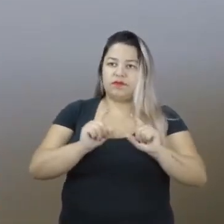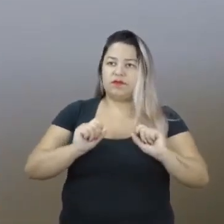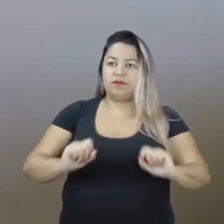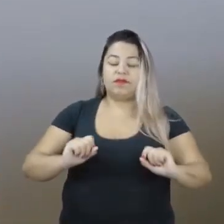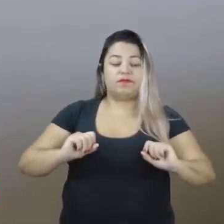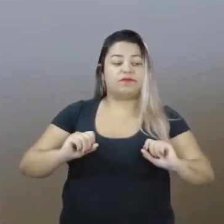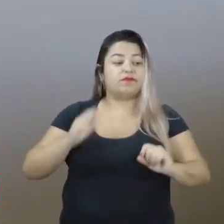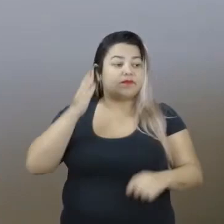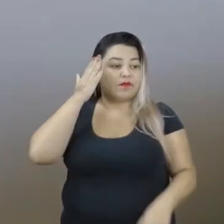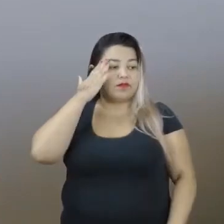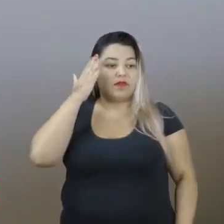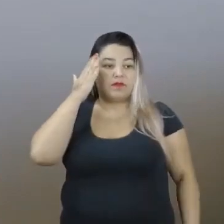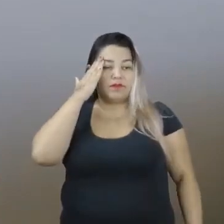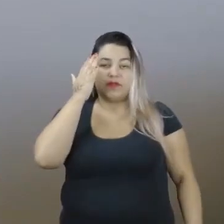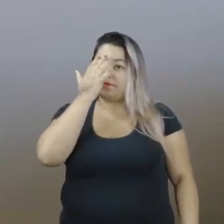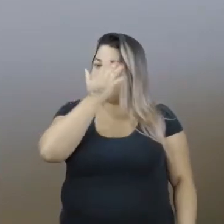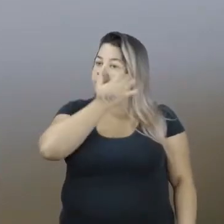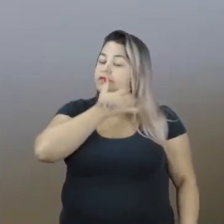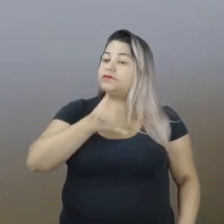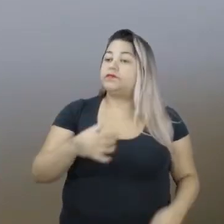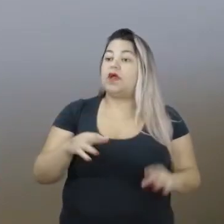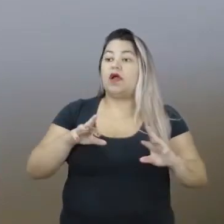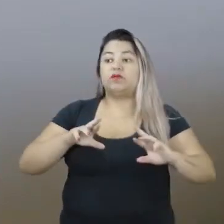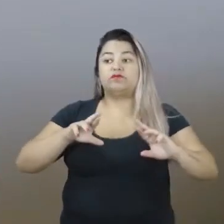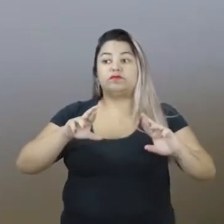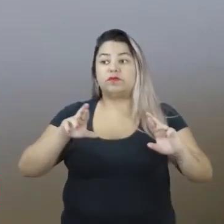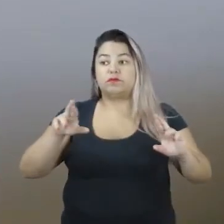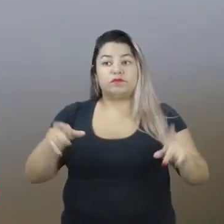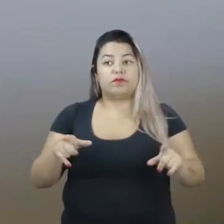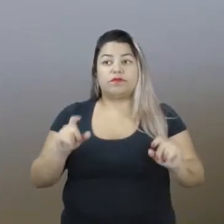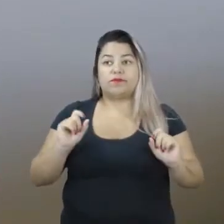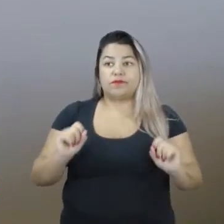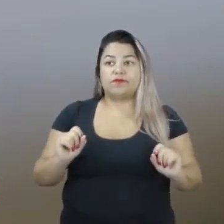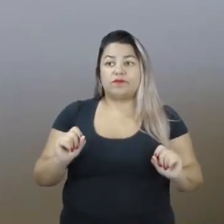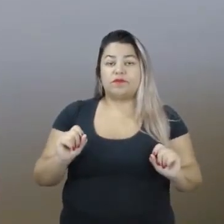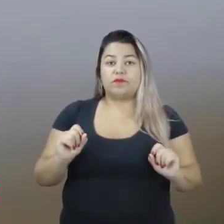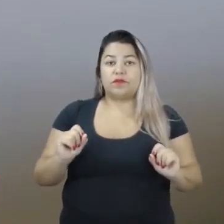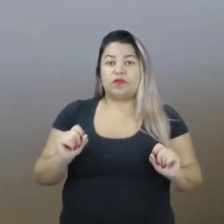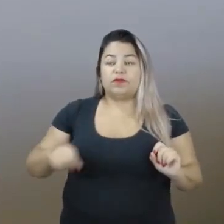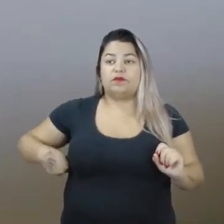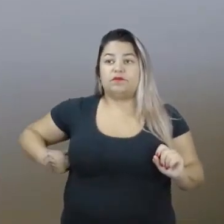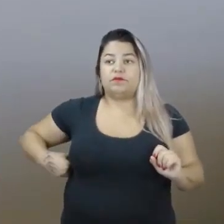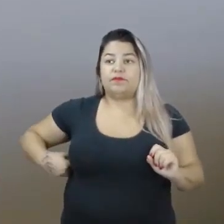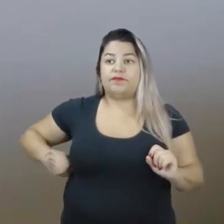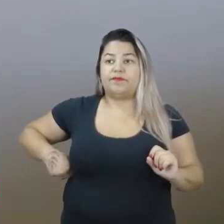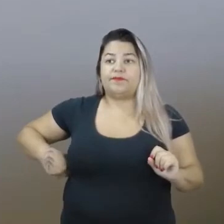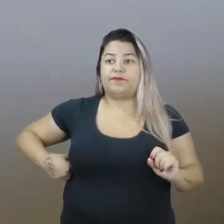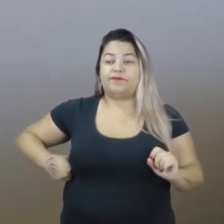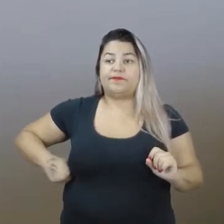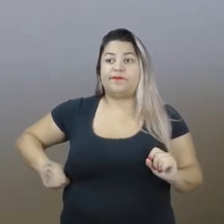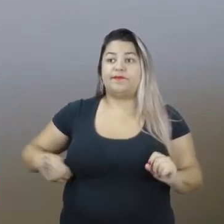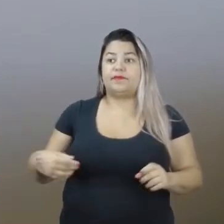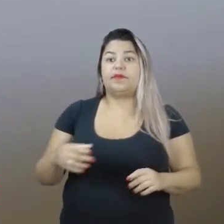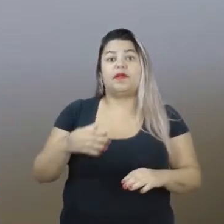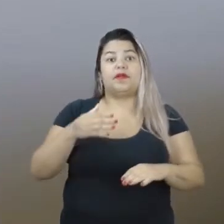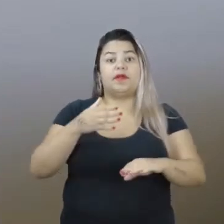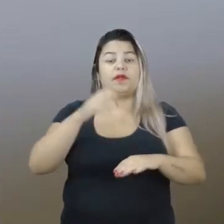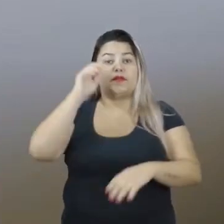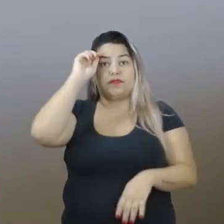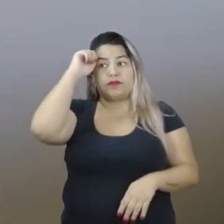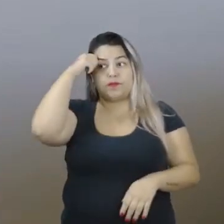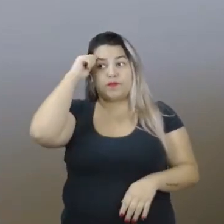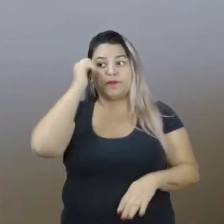nós sabemos disso, né? A diferença não é muito pequena ainda em matéria entre brancos e